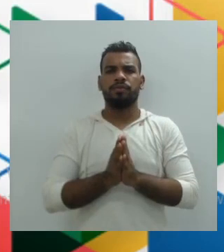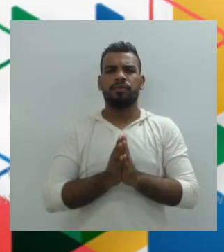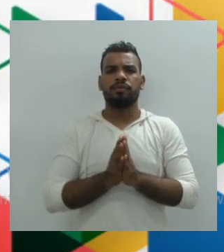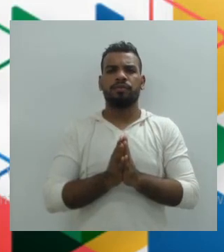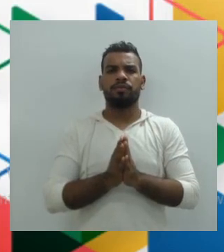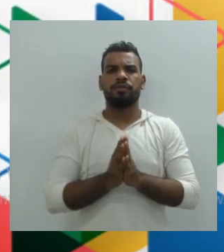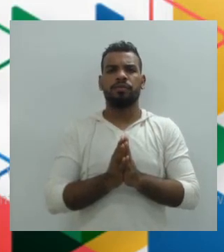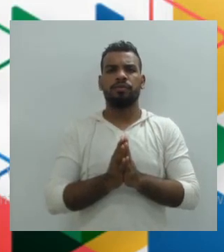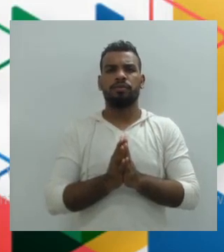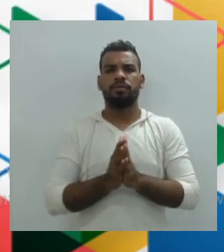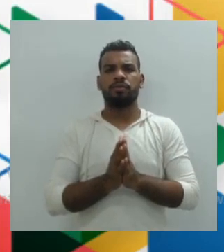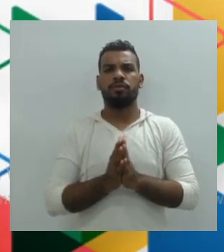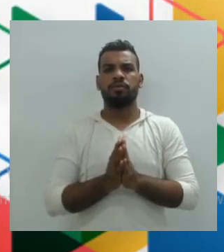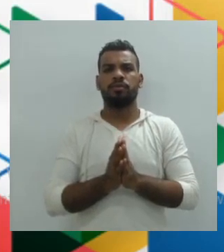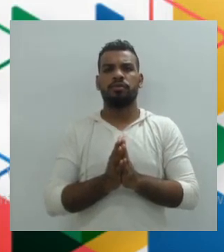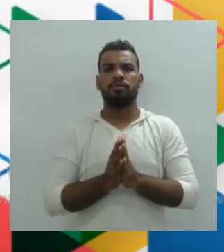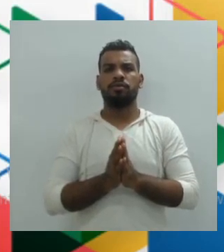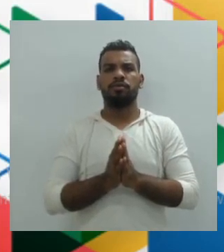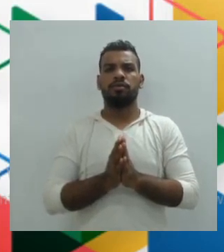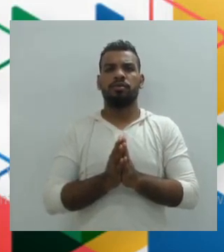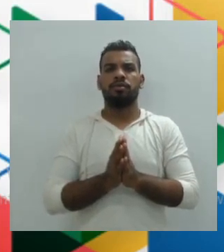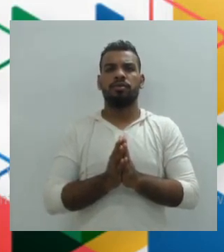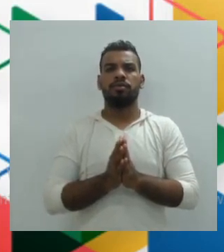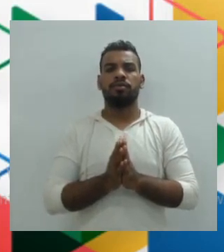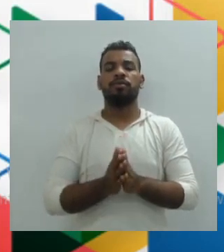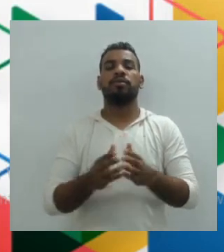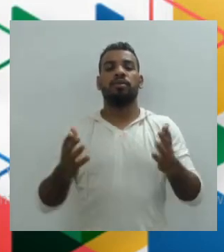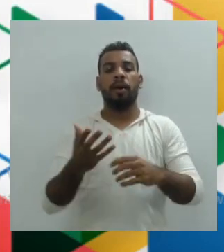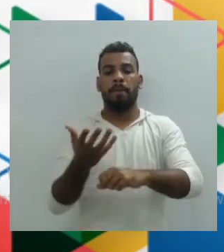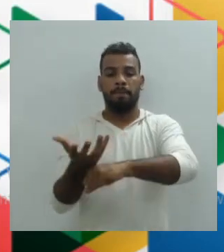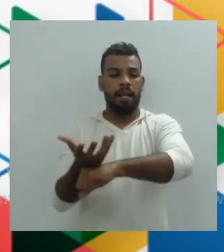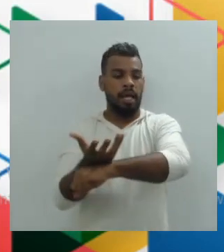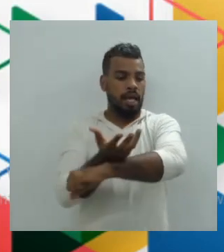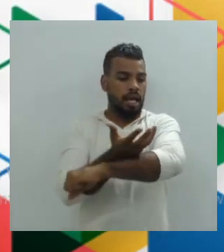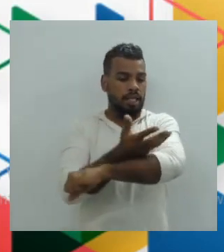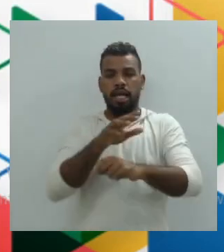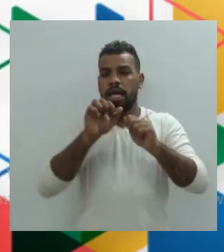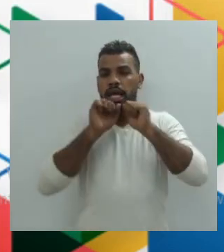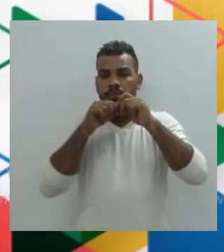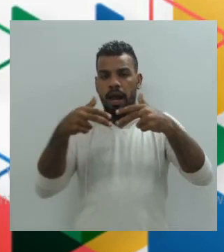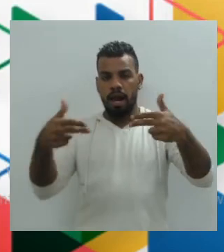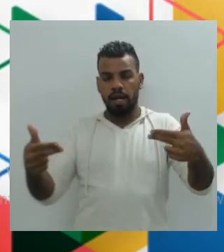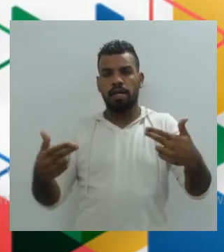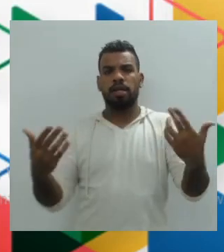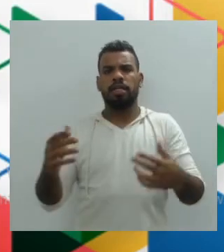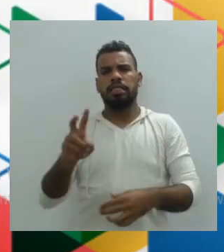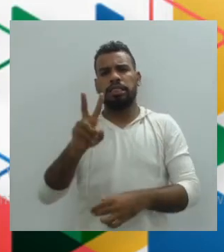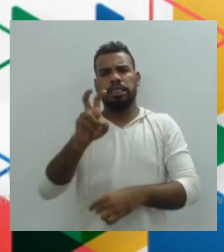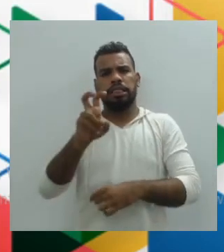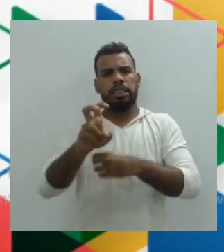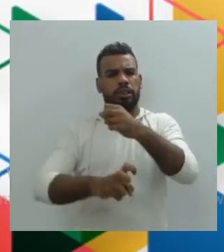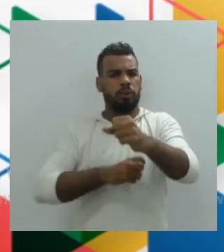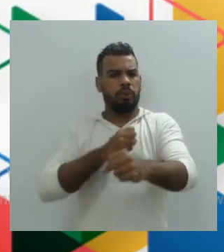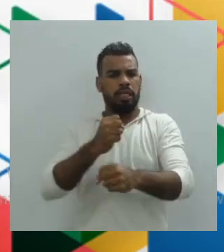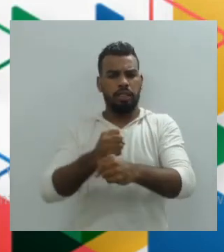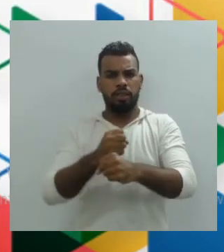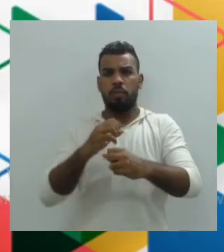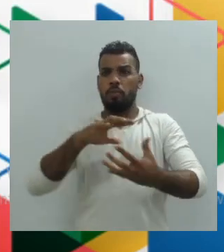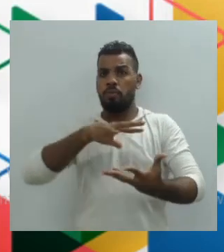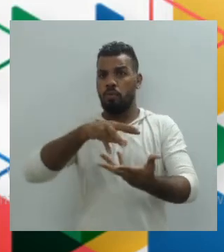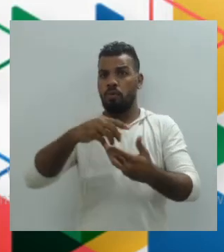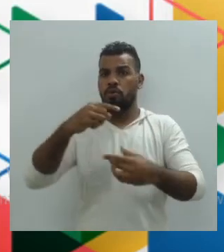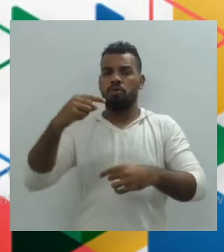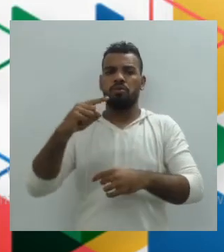pessoal. Observando plantas e animais durante sua viagem de 5 anos ao redor do